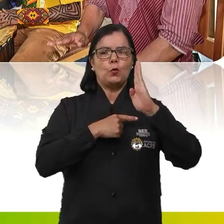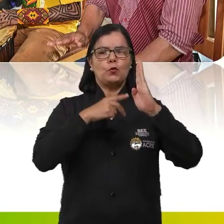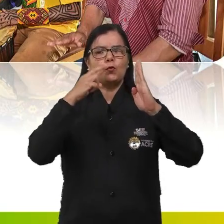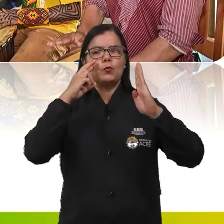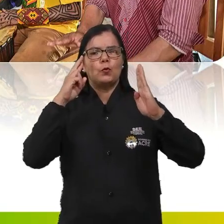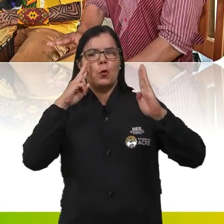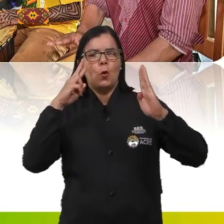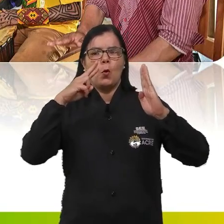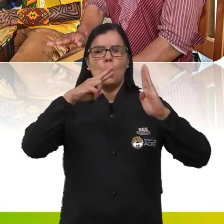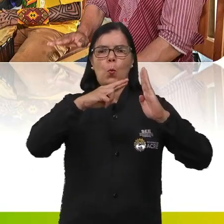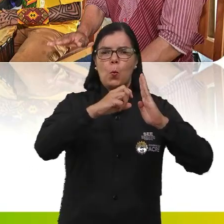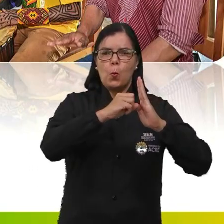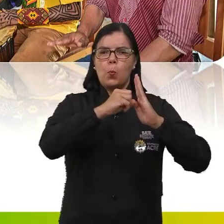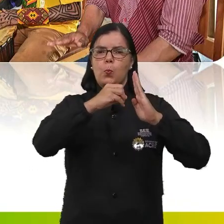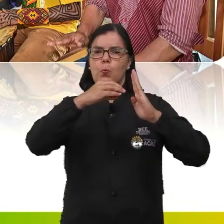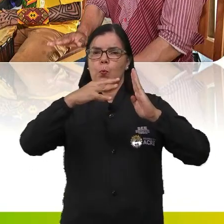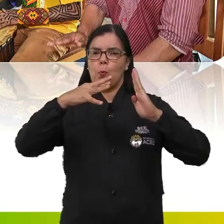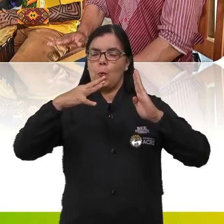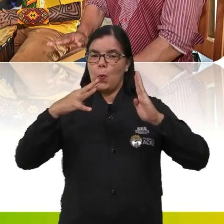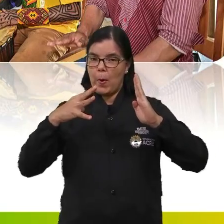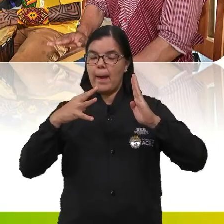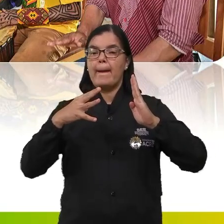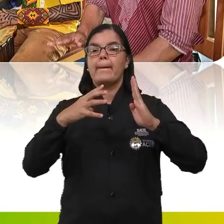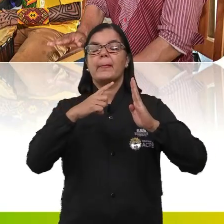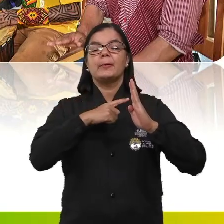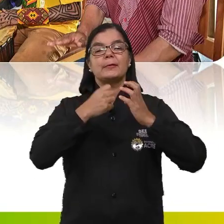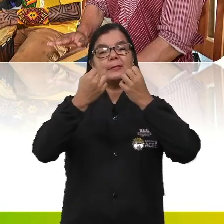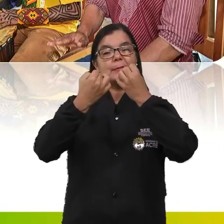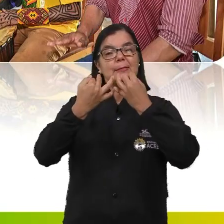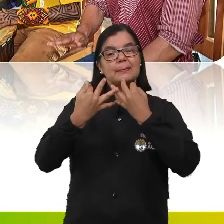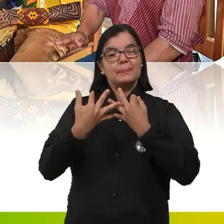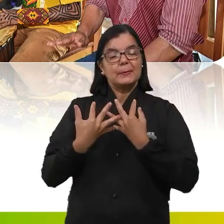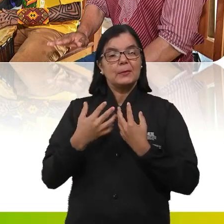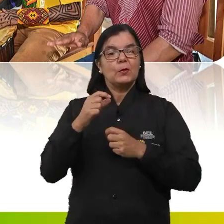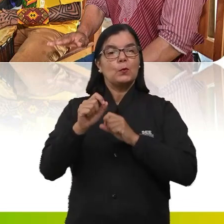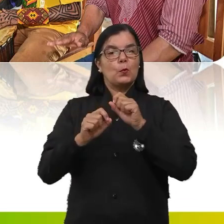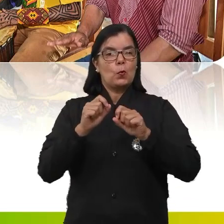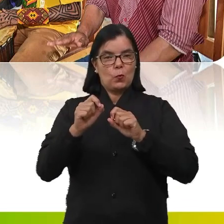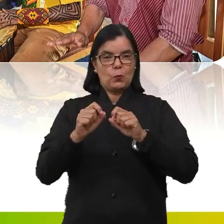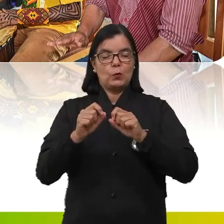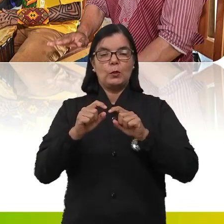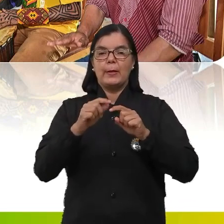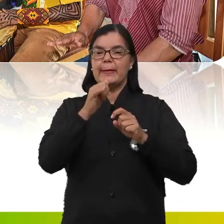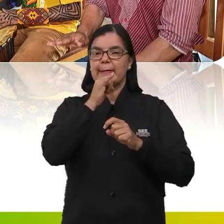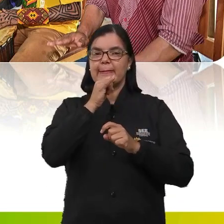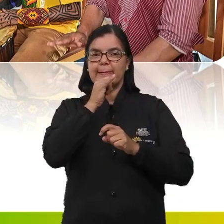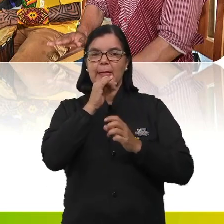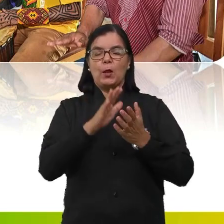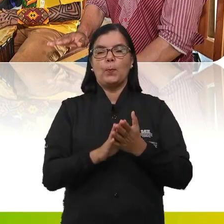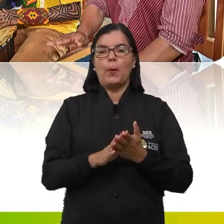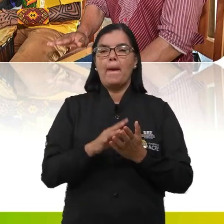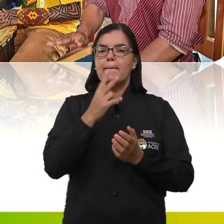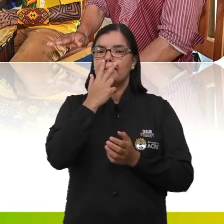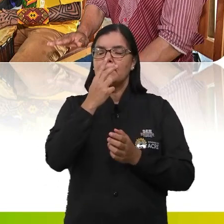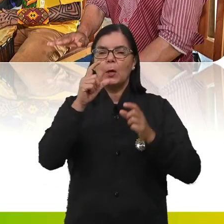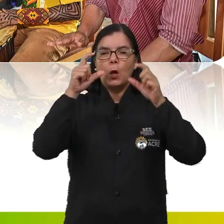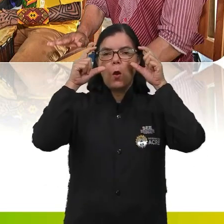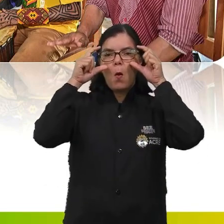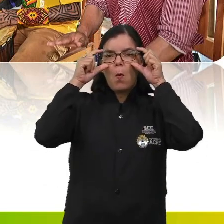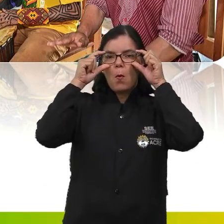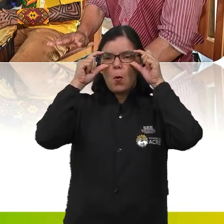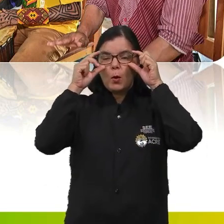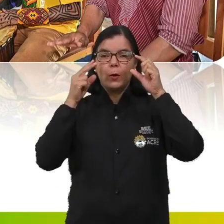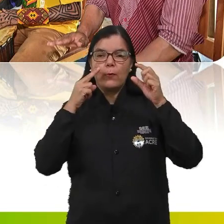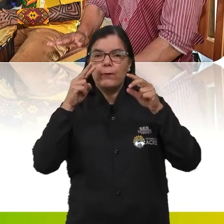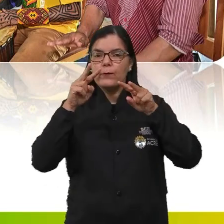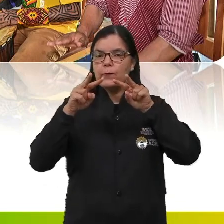de cosmovisão, é como se a gente estivesse falando de um óculos, né, que permite que cada um